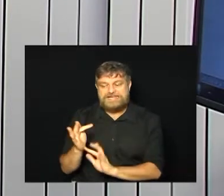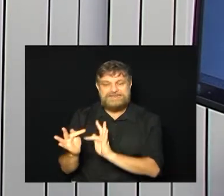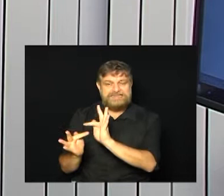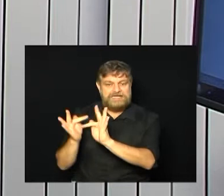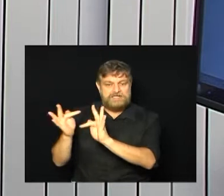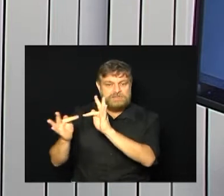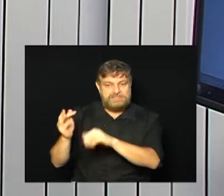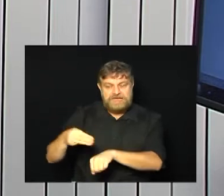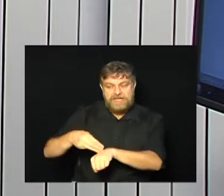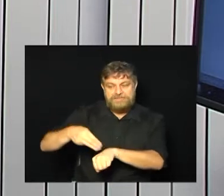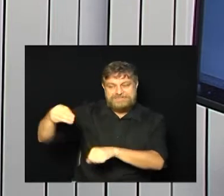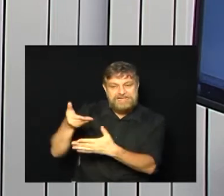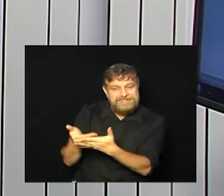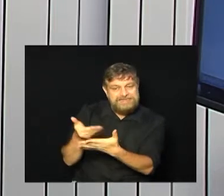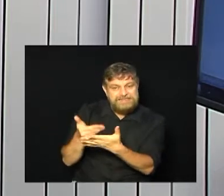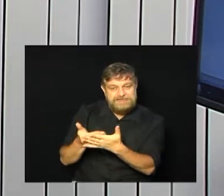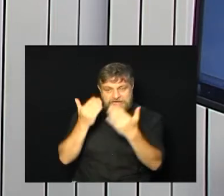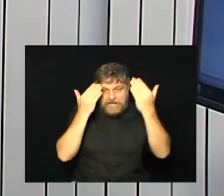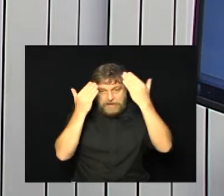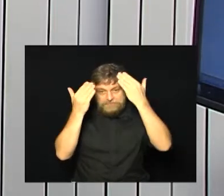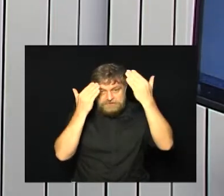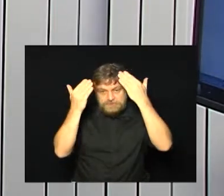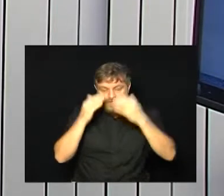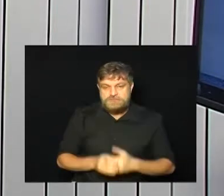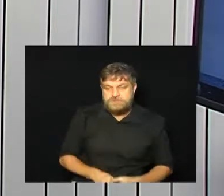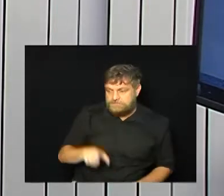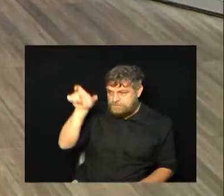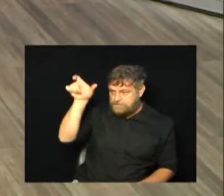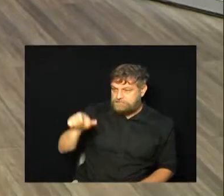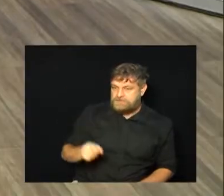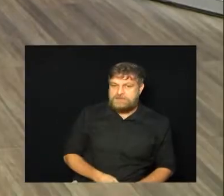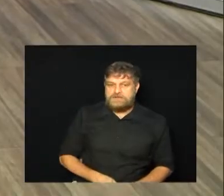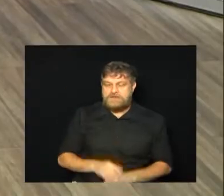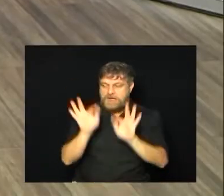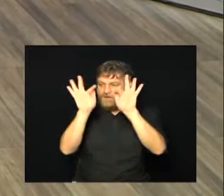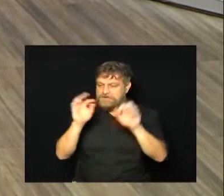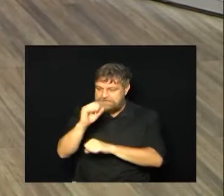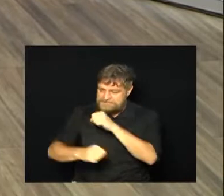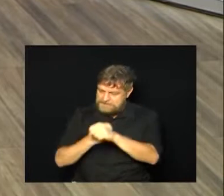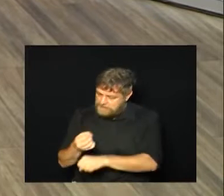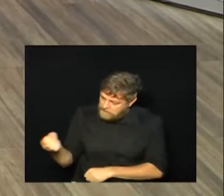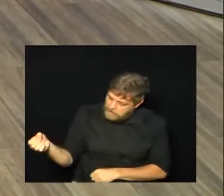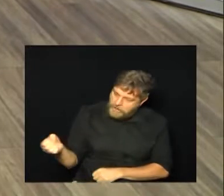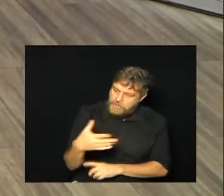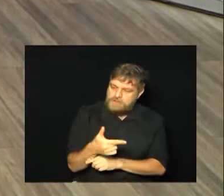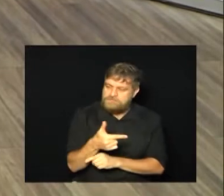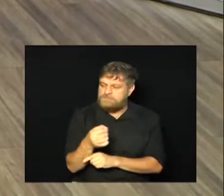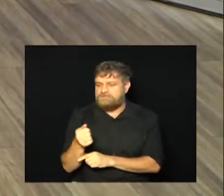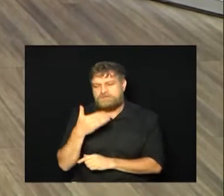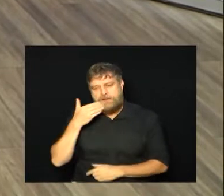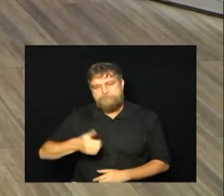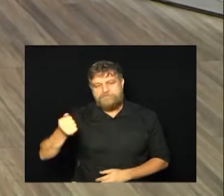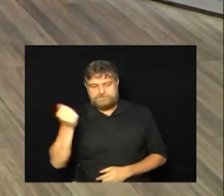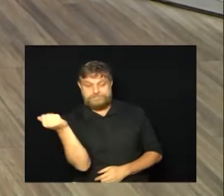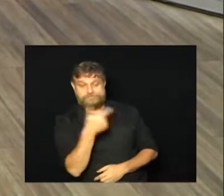especialista e mestranda em psicologia. Então, Rebeca, feliz ano novo, que 2022 seja bem melhor